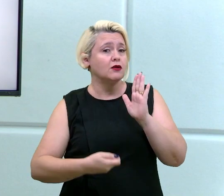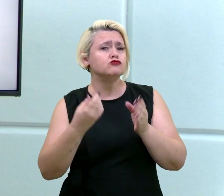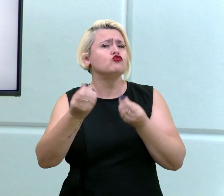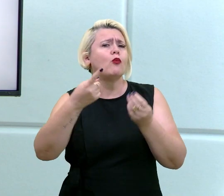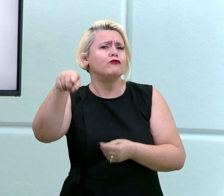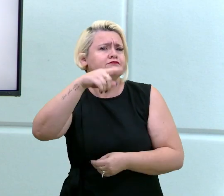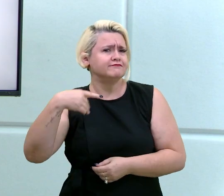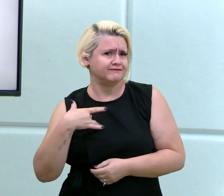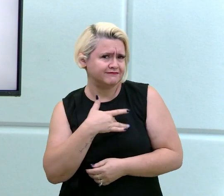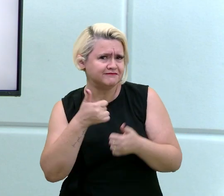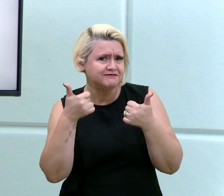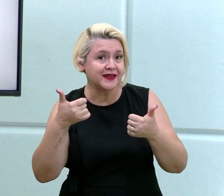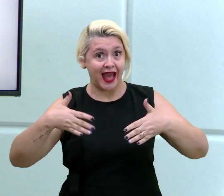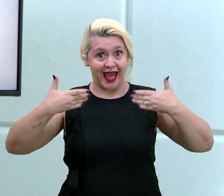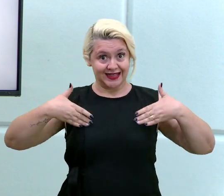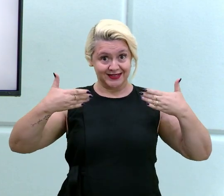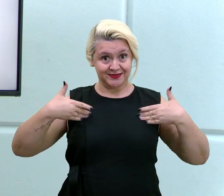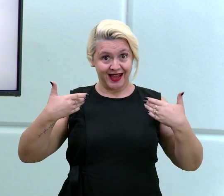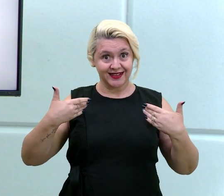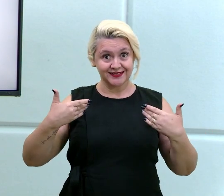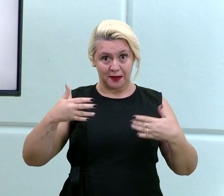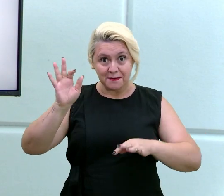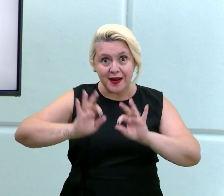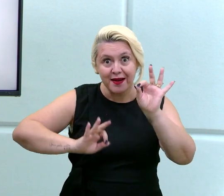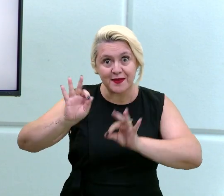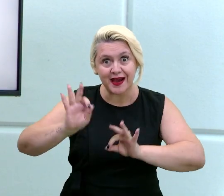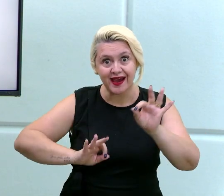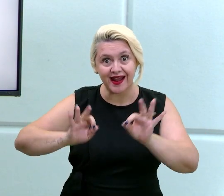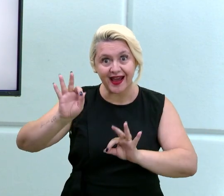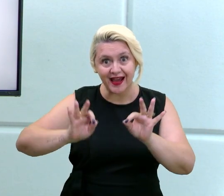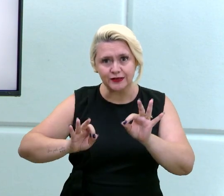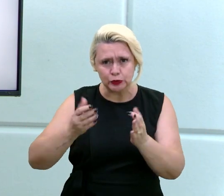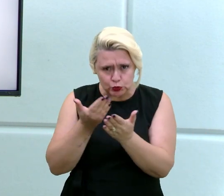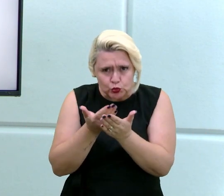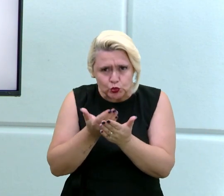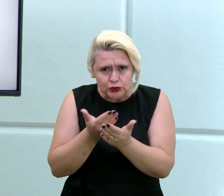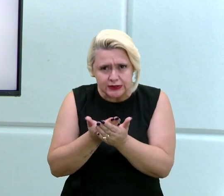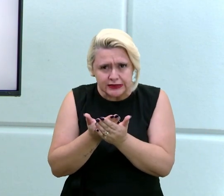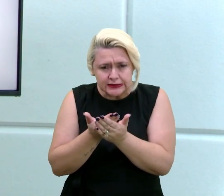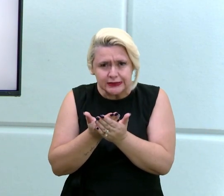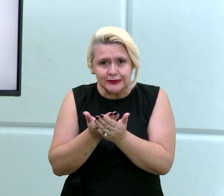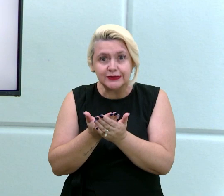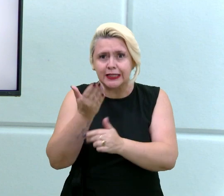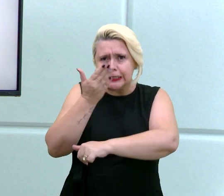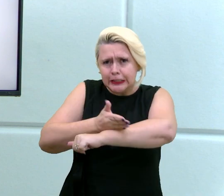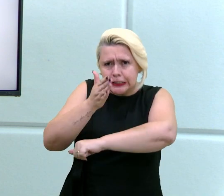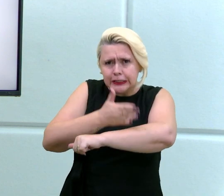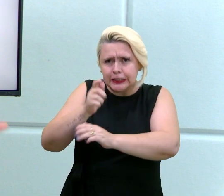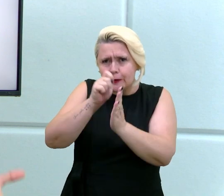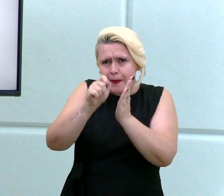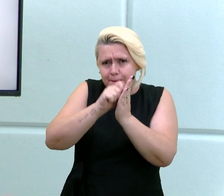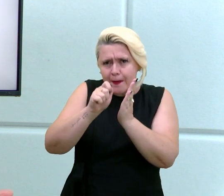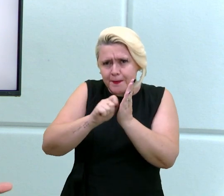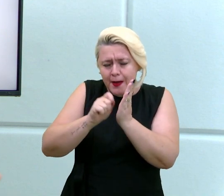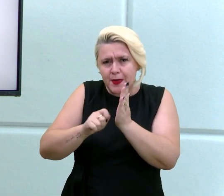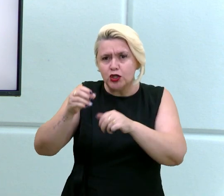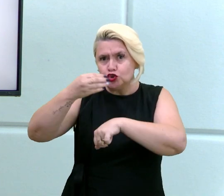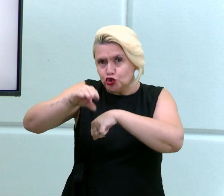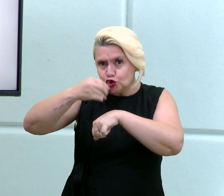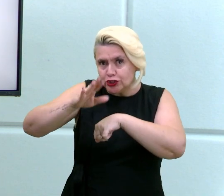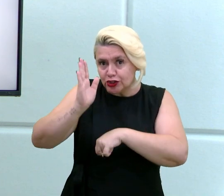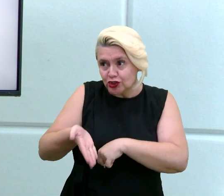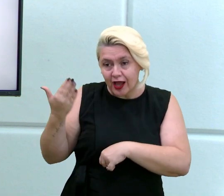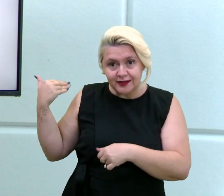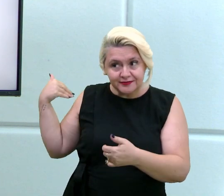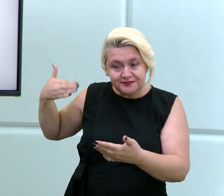vocês estão? Vocês estão animados? Vocês estão preparados? Estudando bastante, treinando as dicas.